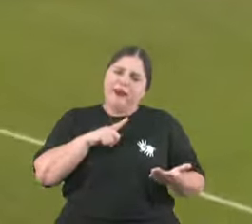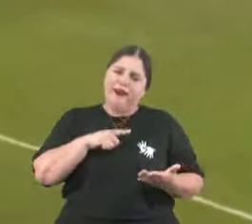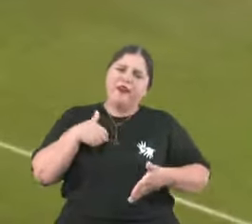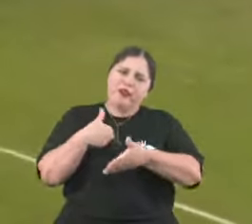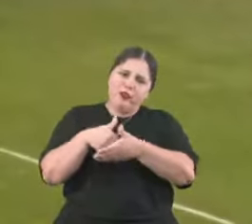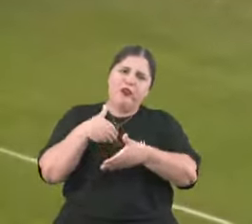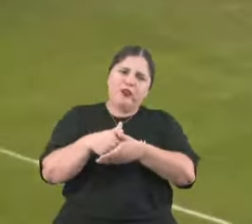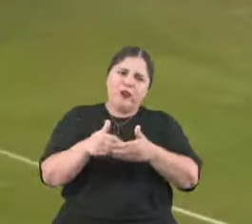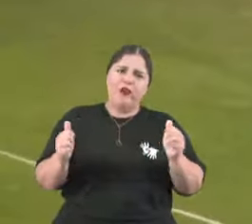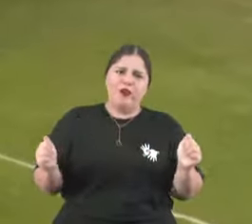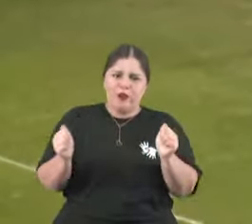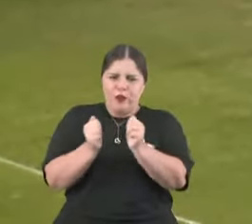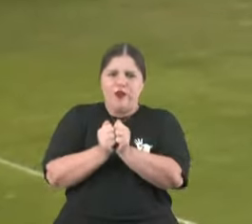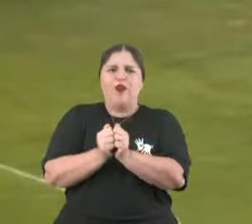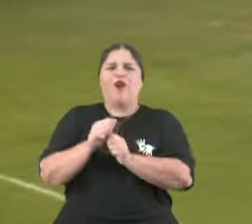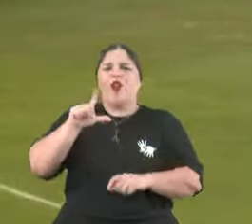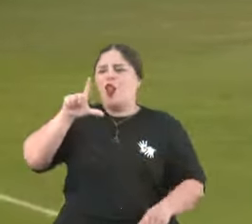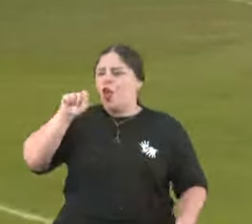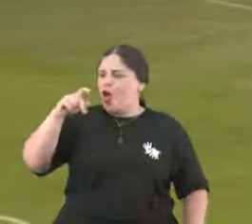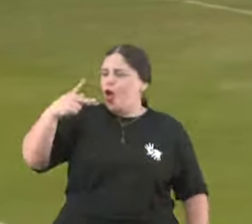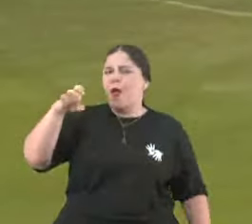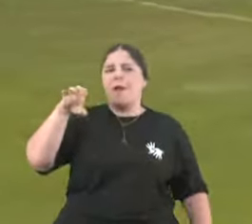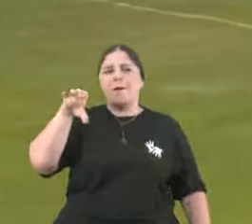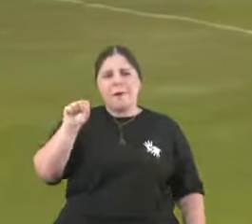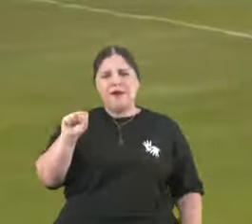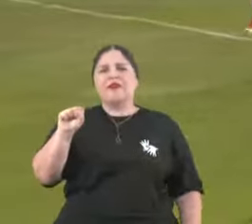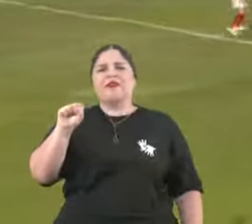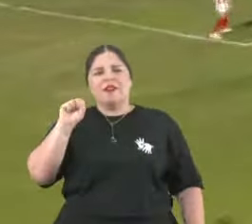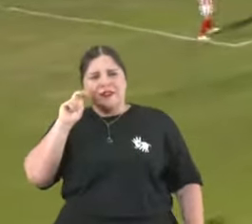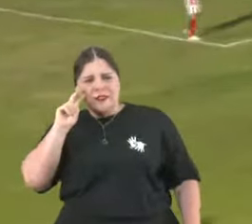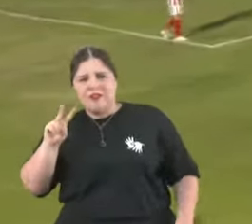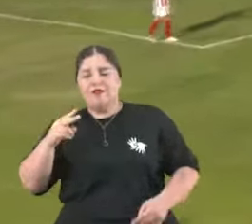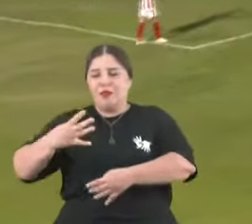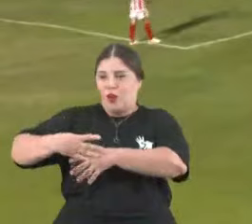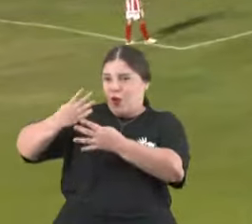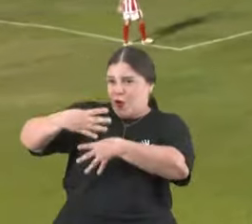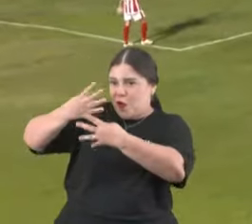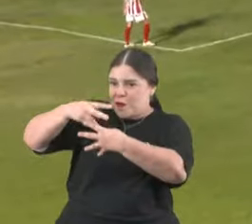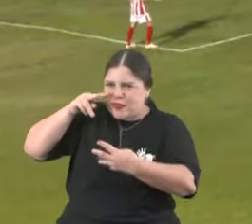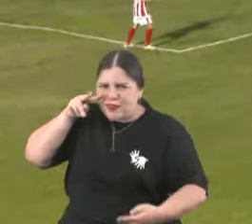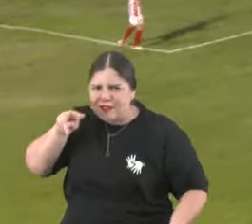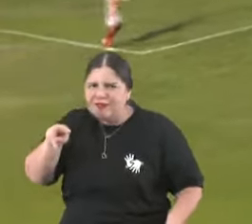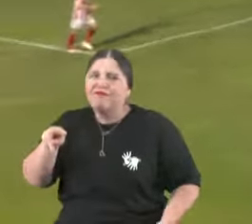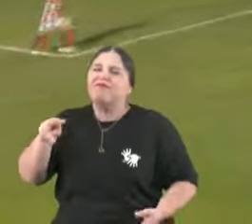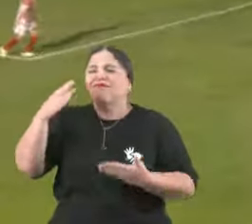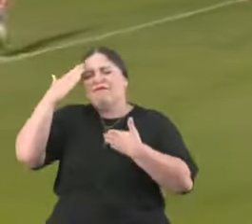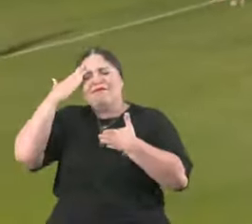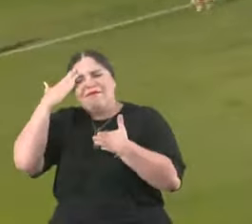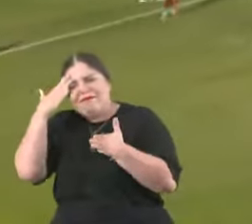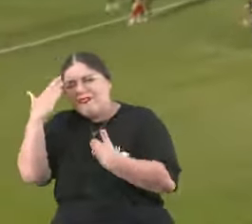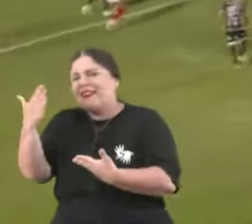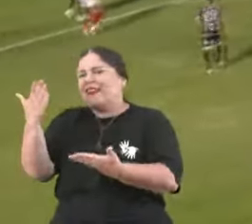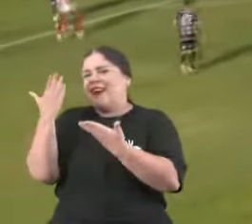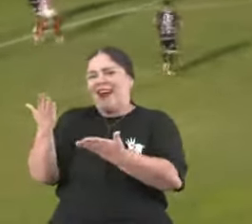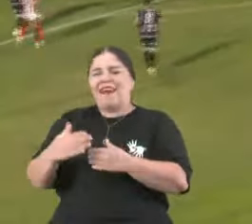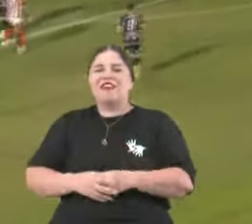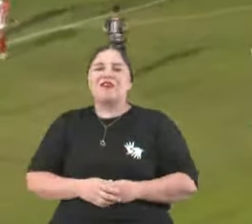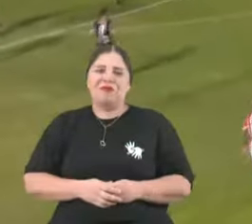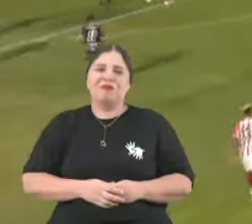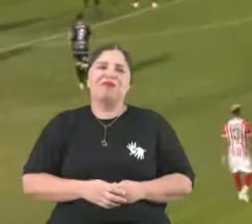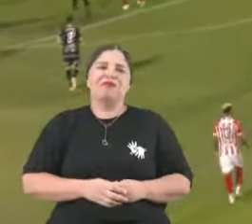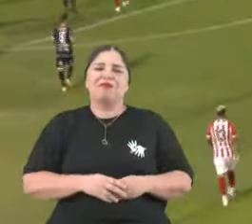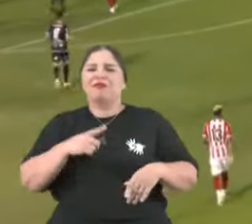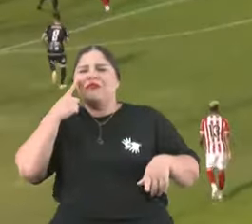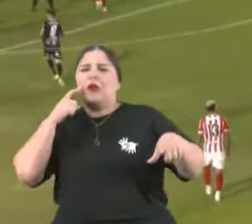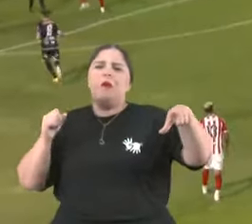Lopes. Estão assistindo bem. Juntinhos aqui a nossa transmissão. Valeu, Batata. Valeu, Lopes. Quando vem Caio César, chute de longe, a bola desvia no